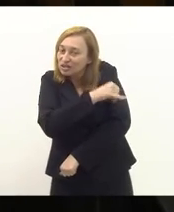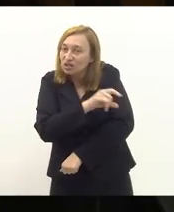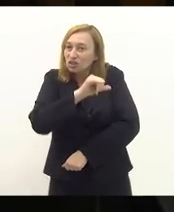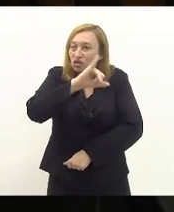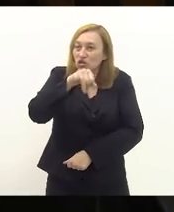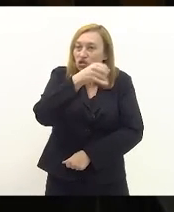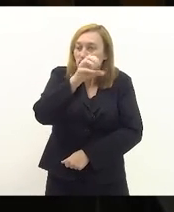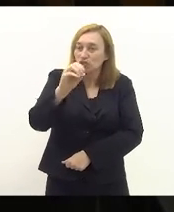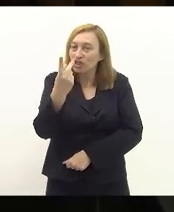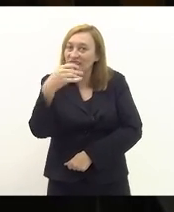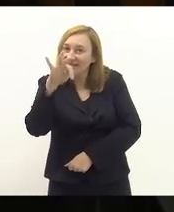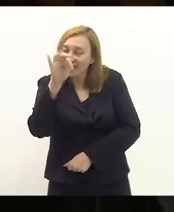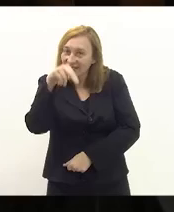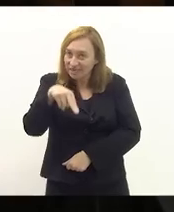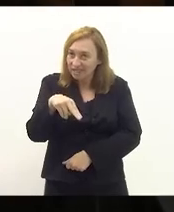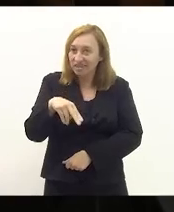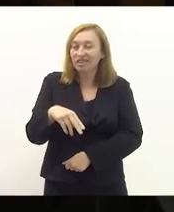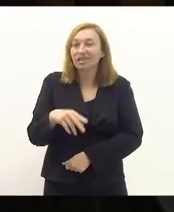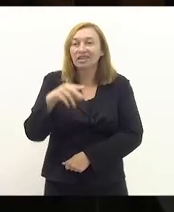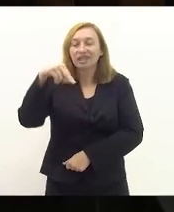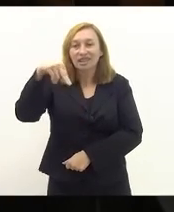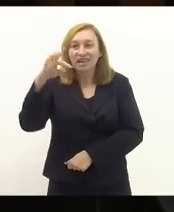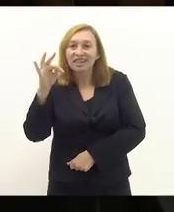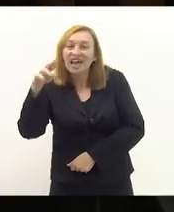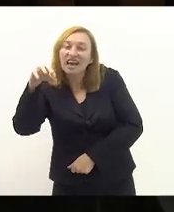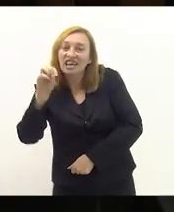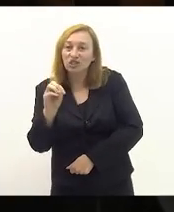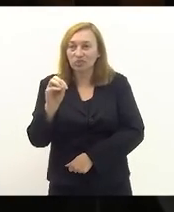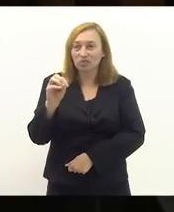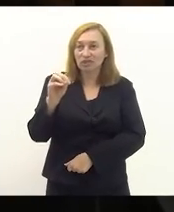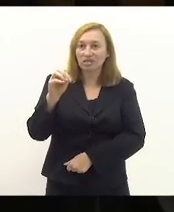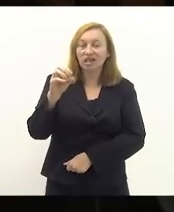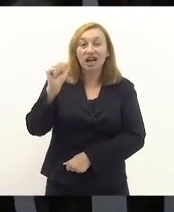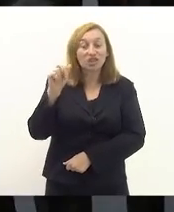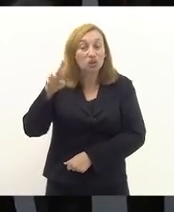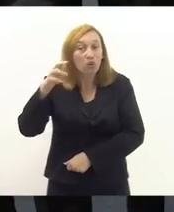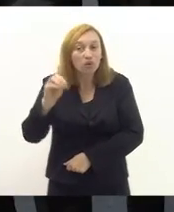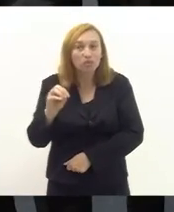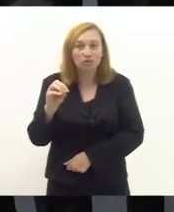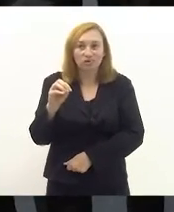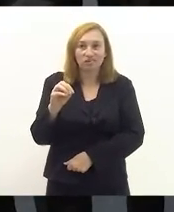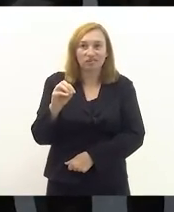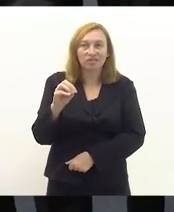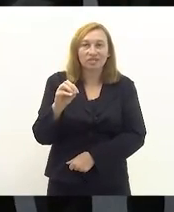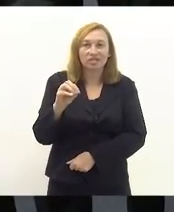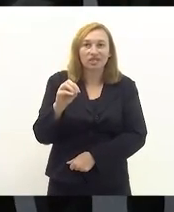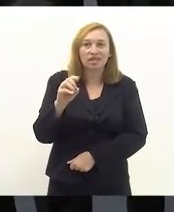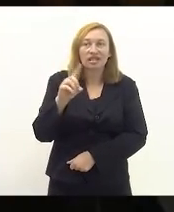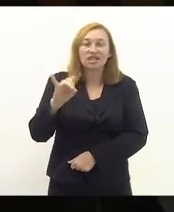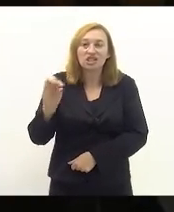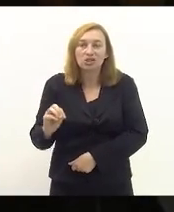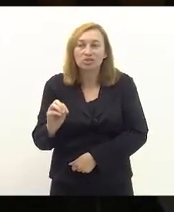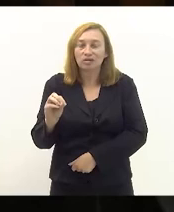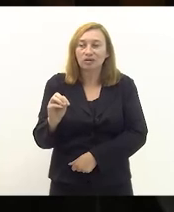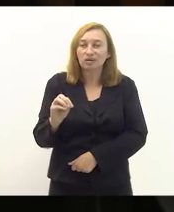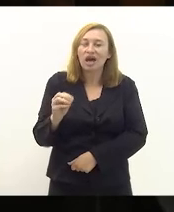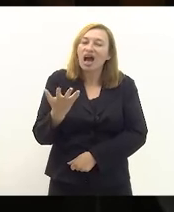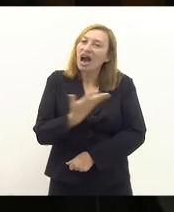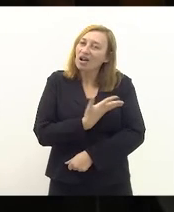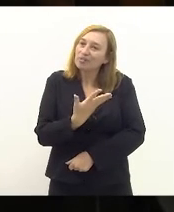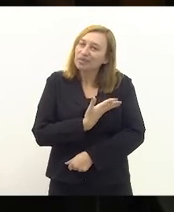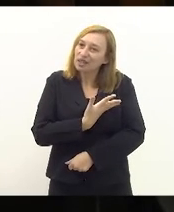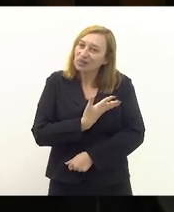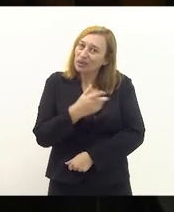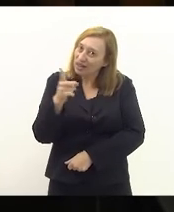Jonathan o Natalino Carlinhos Antônio Carlos Silva Carvalho meu grande